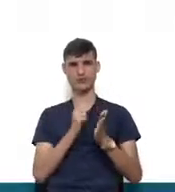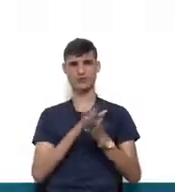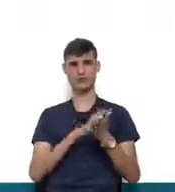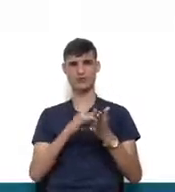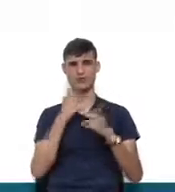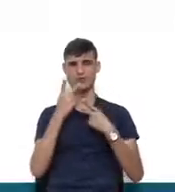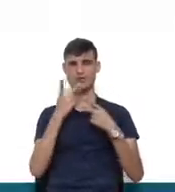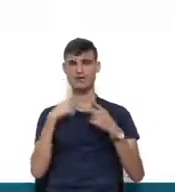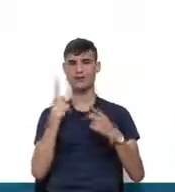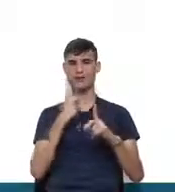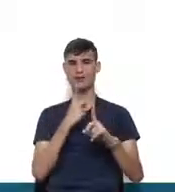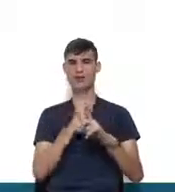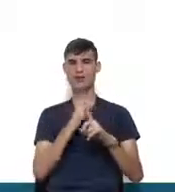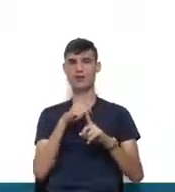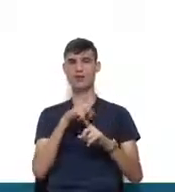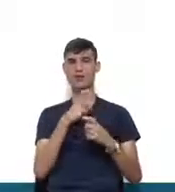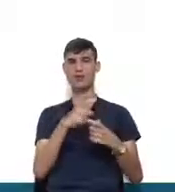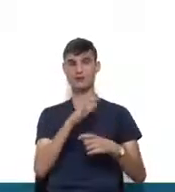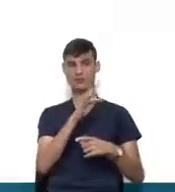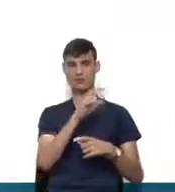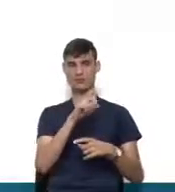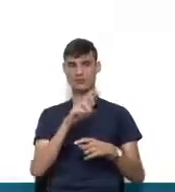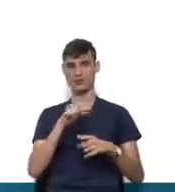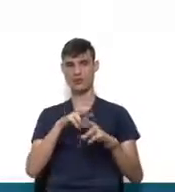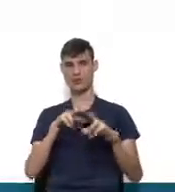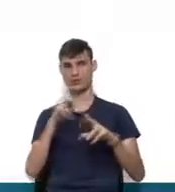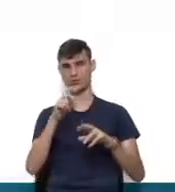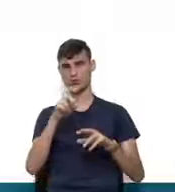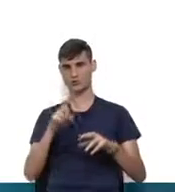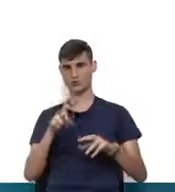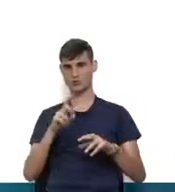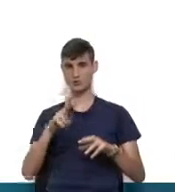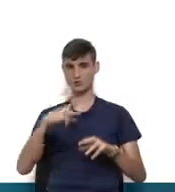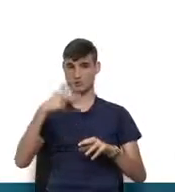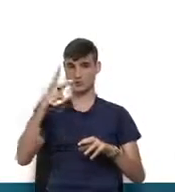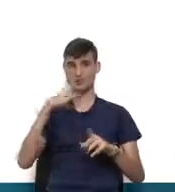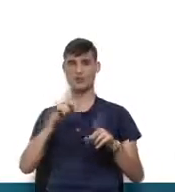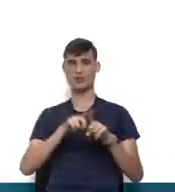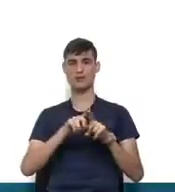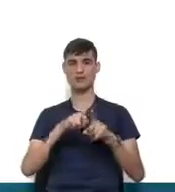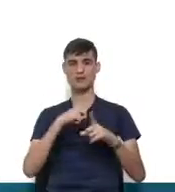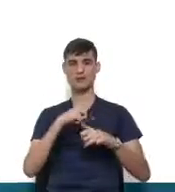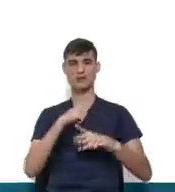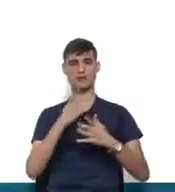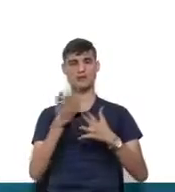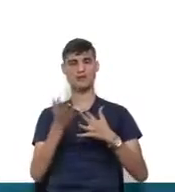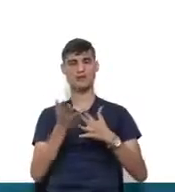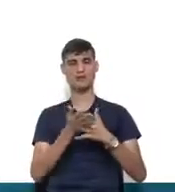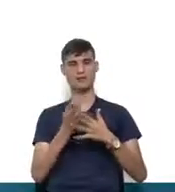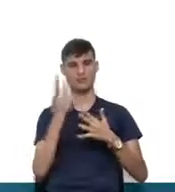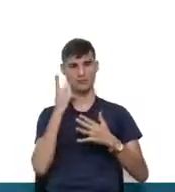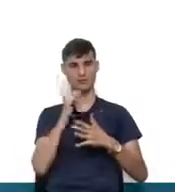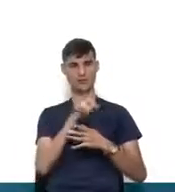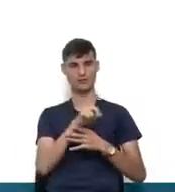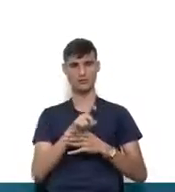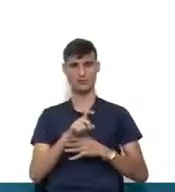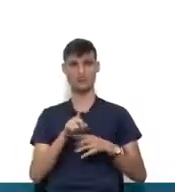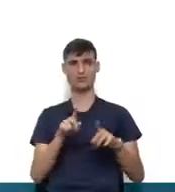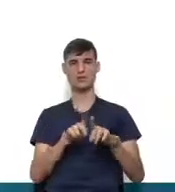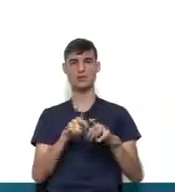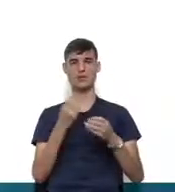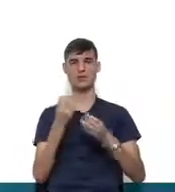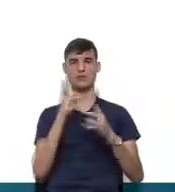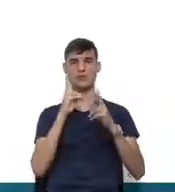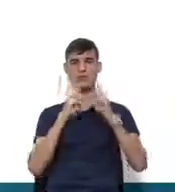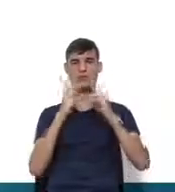nós temos que encontrar quando o f de x é igual a x ao quadrado. Temos este intervalo para x e como que a gente faz